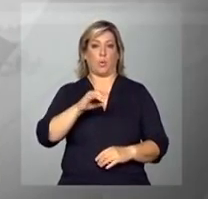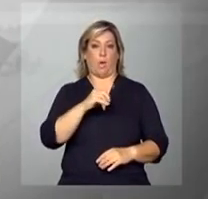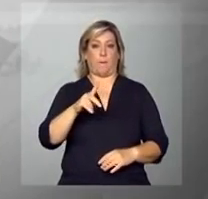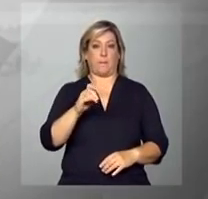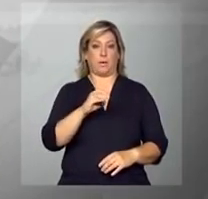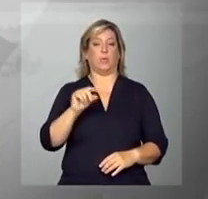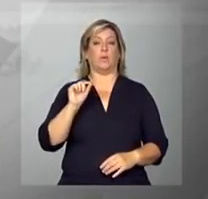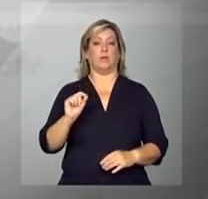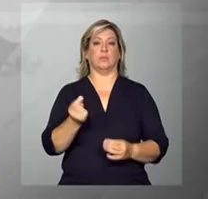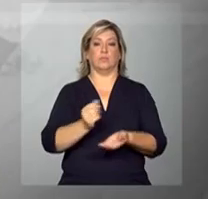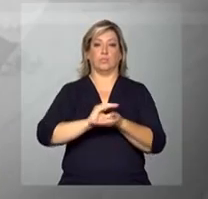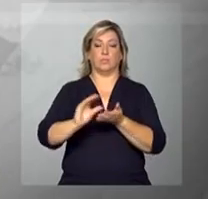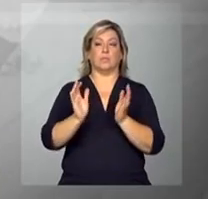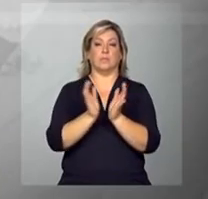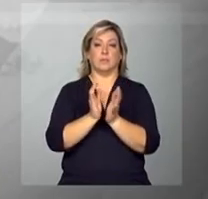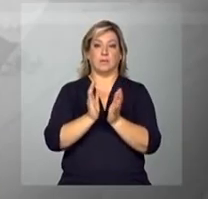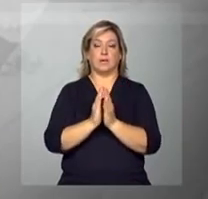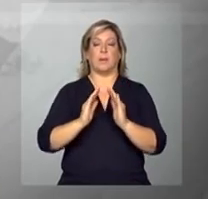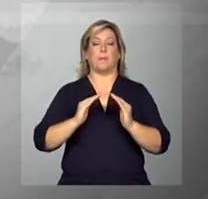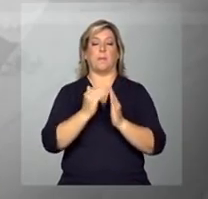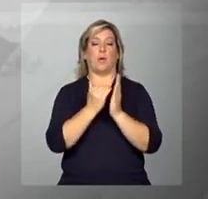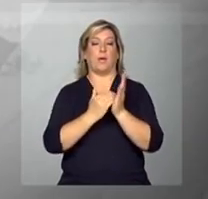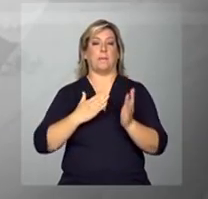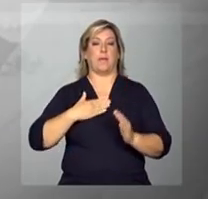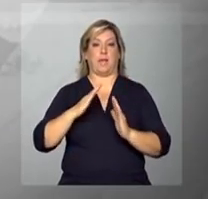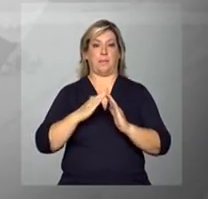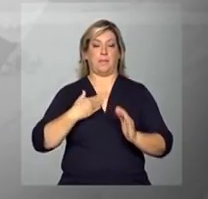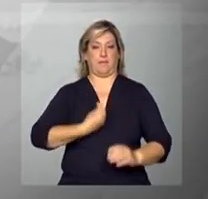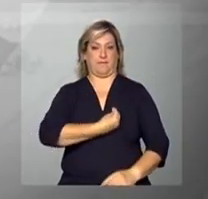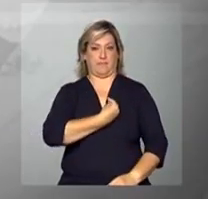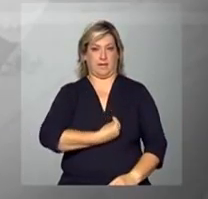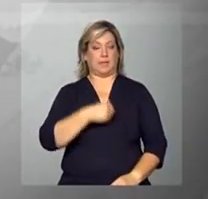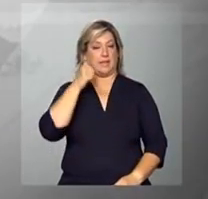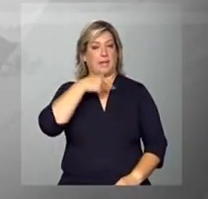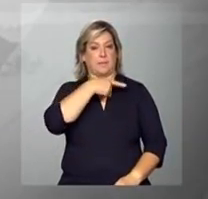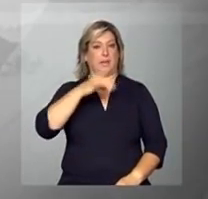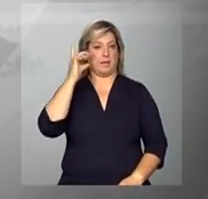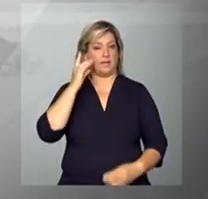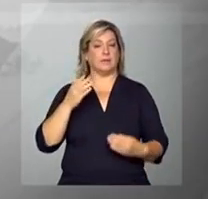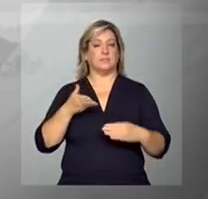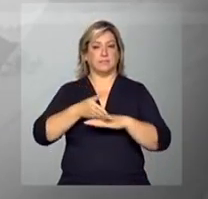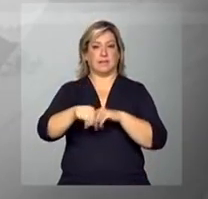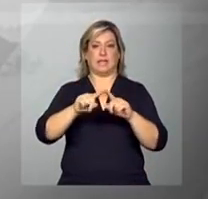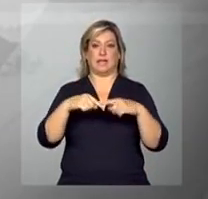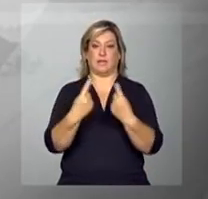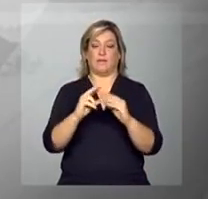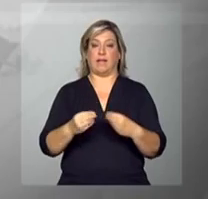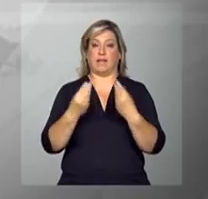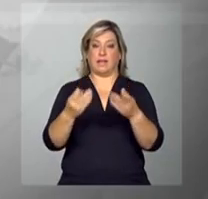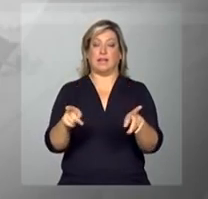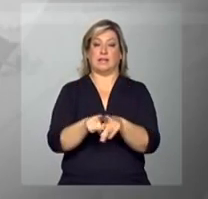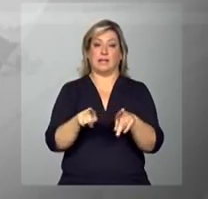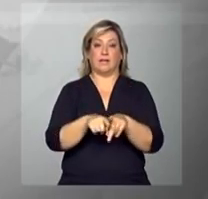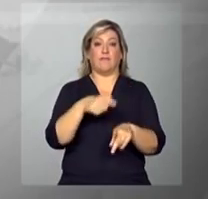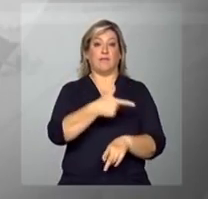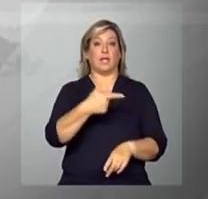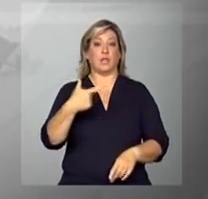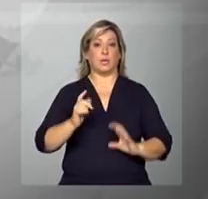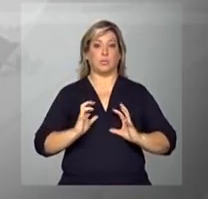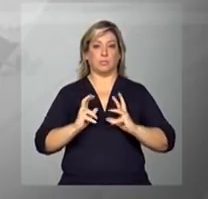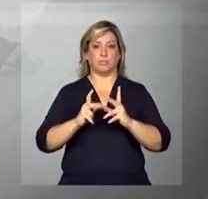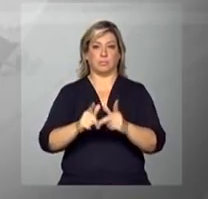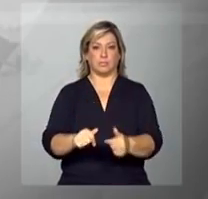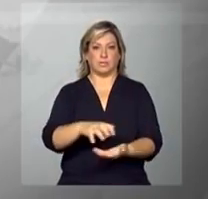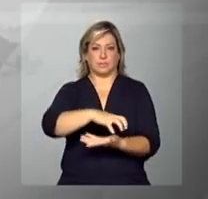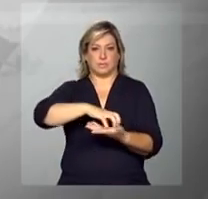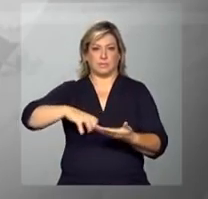Minha Casa Minha Vida. A presidenta Dilma Rousseff participa da cerimônia, que vai entregar também 22 retroescavadeiras a